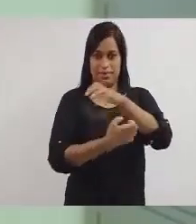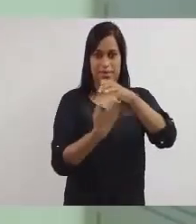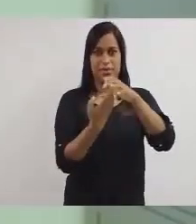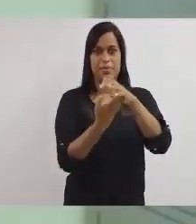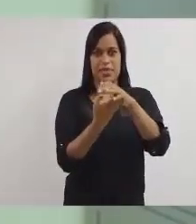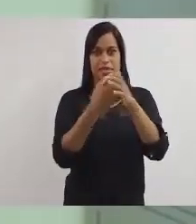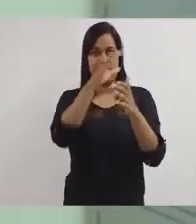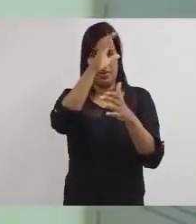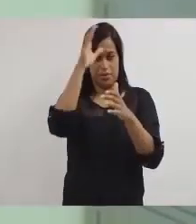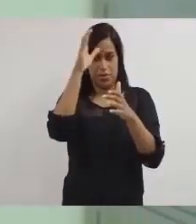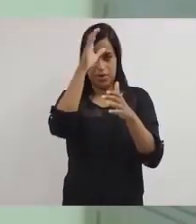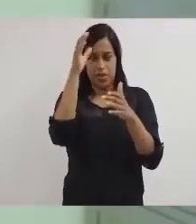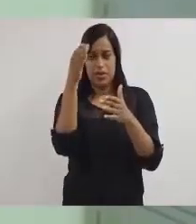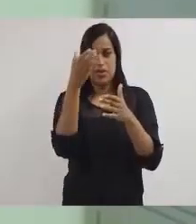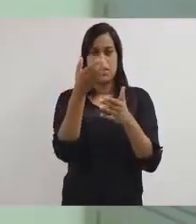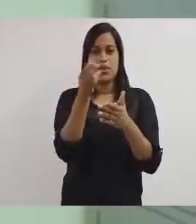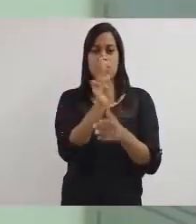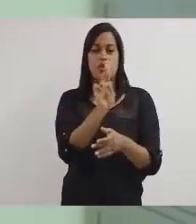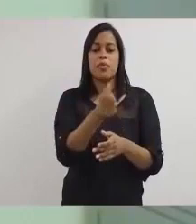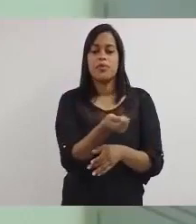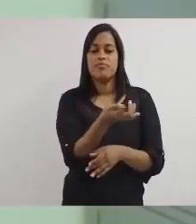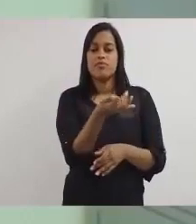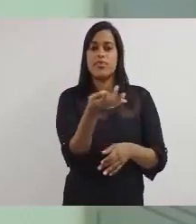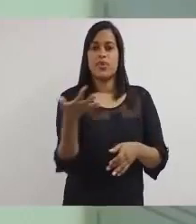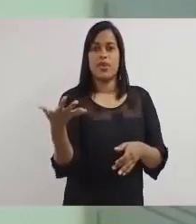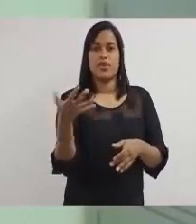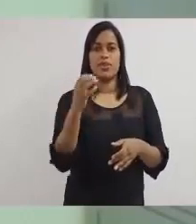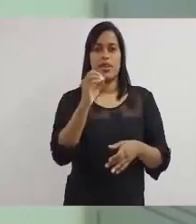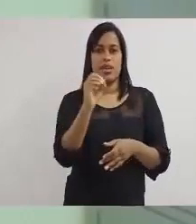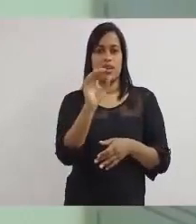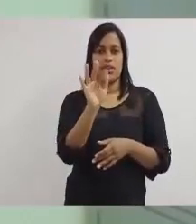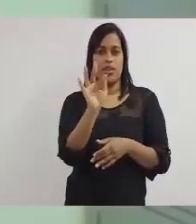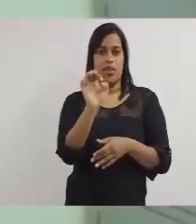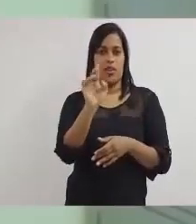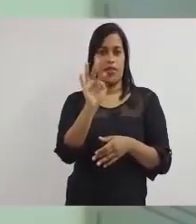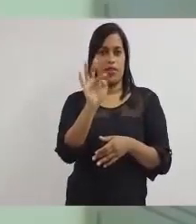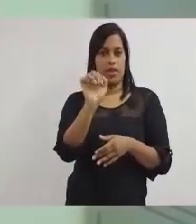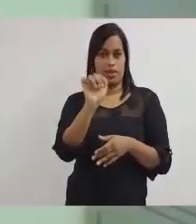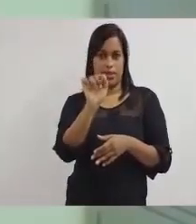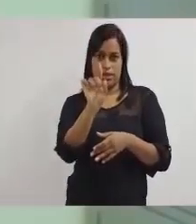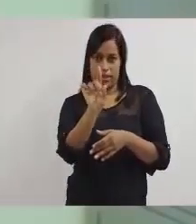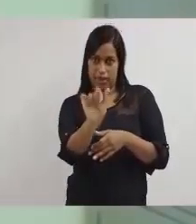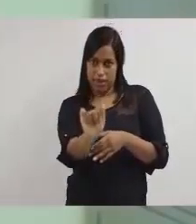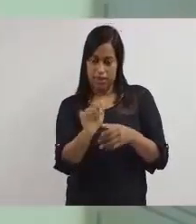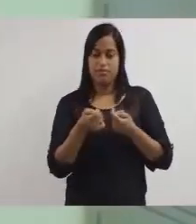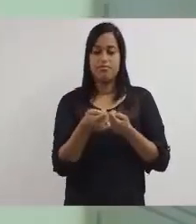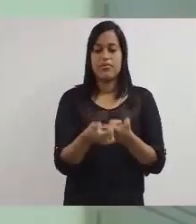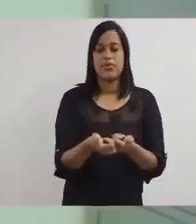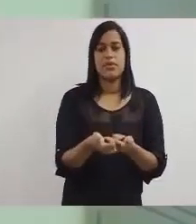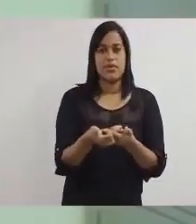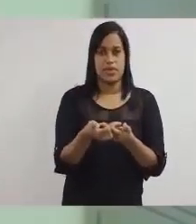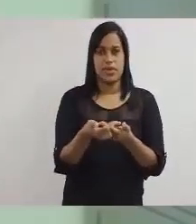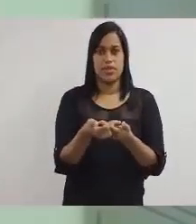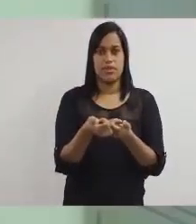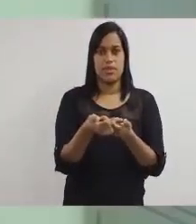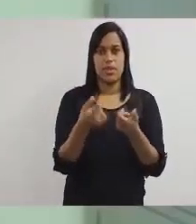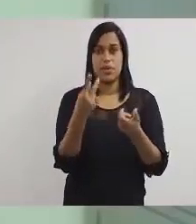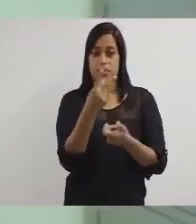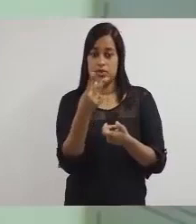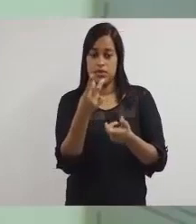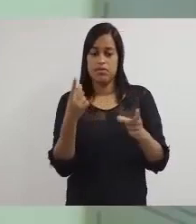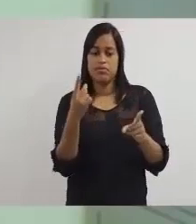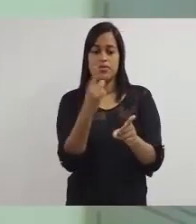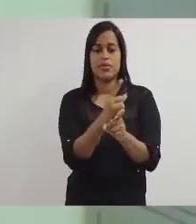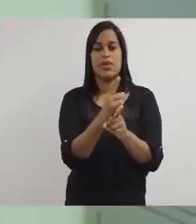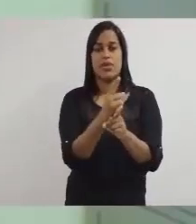empresas, chamada de quantidade ofertada. Quando essas duas curvas elas se cruzam, elas formam um X, eu